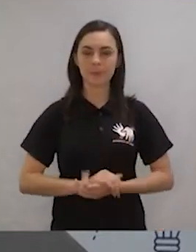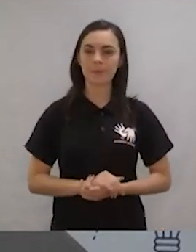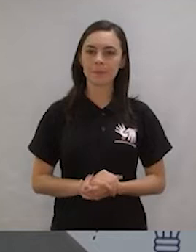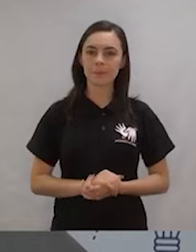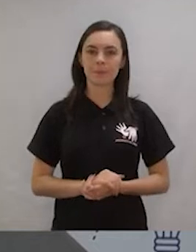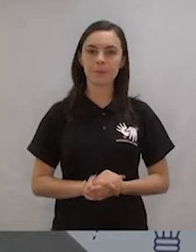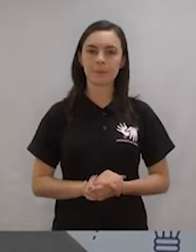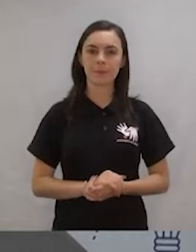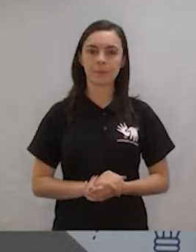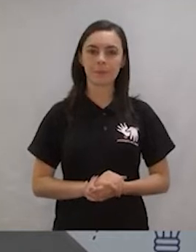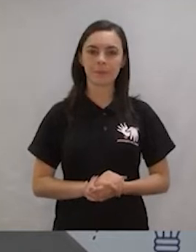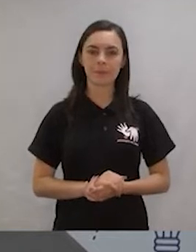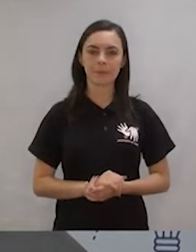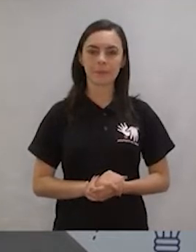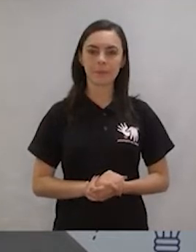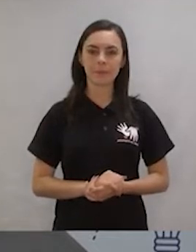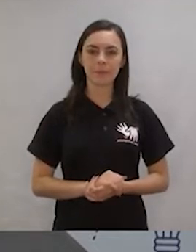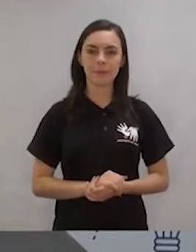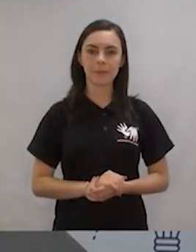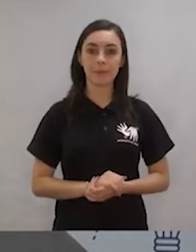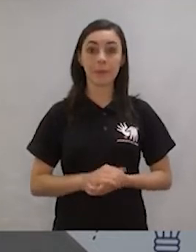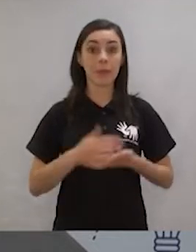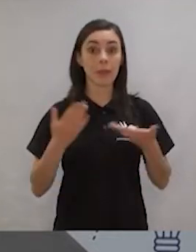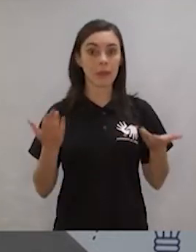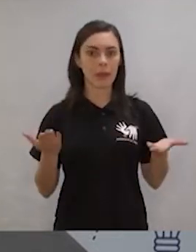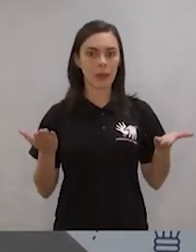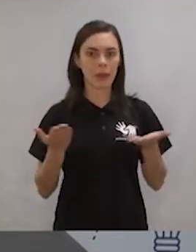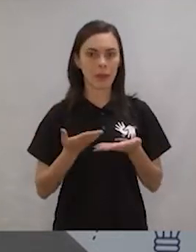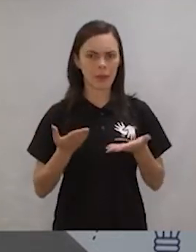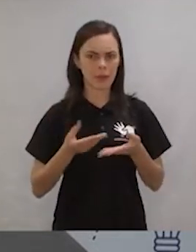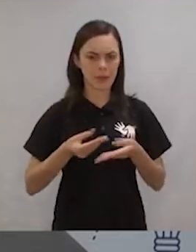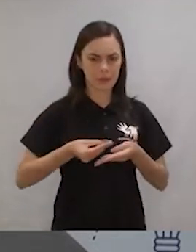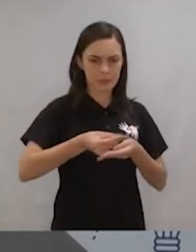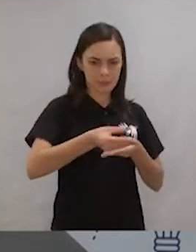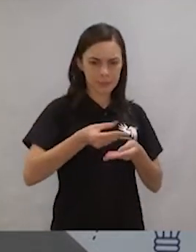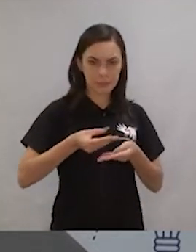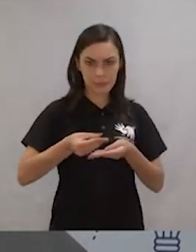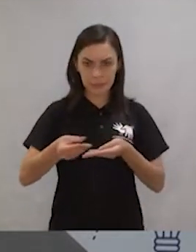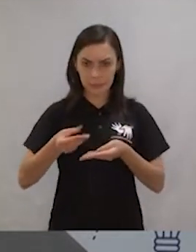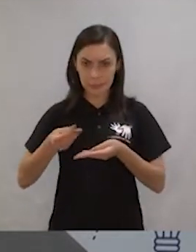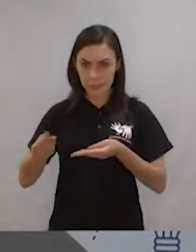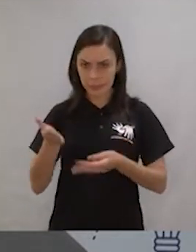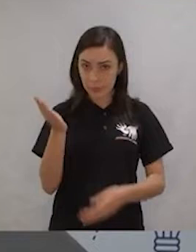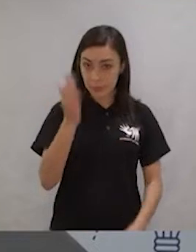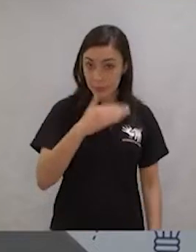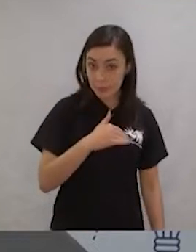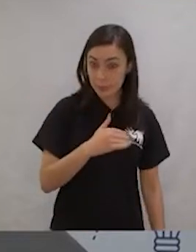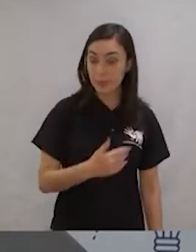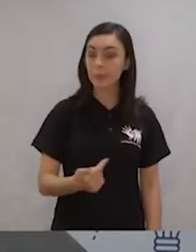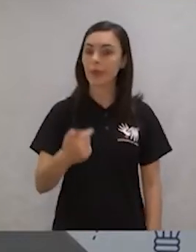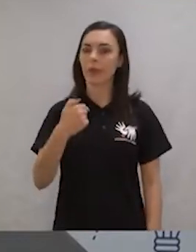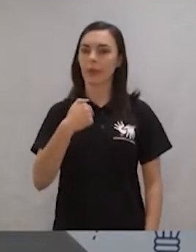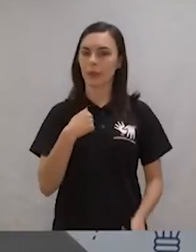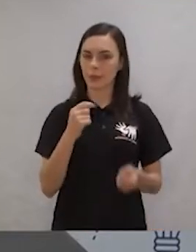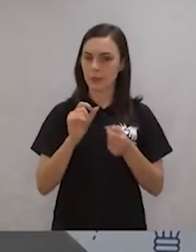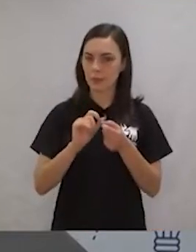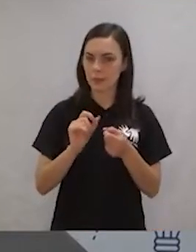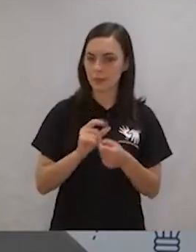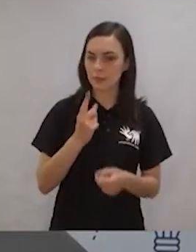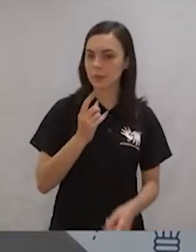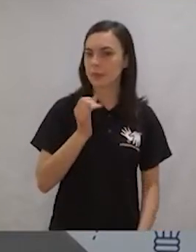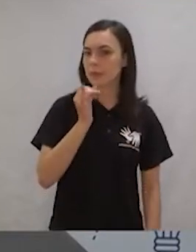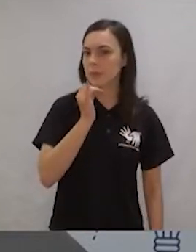certo? Muito bem. Vamos distribuir? Vamos distribuir? Eu vou fazer